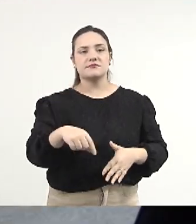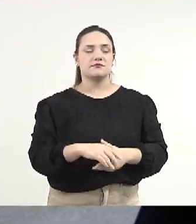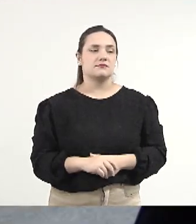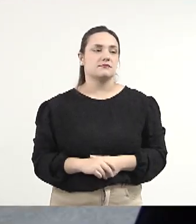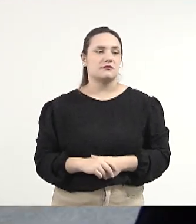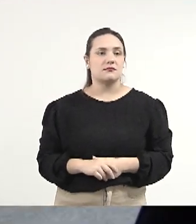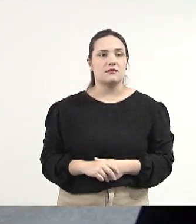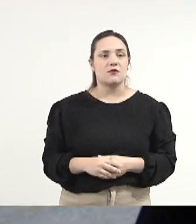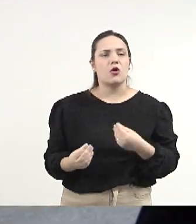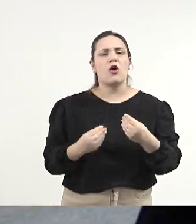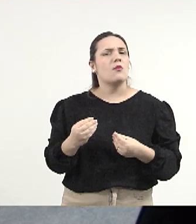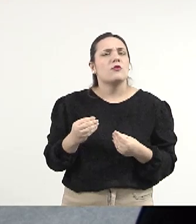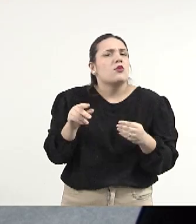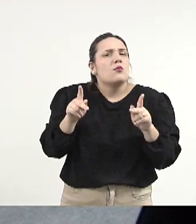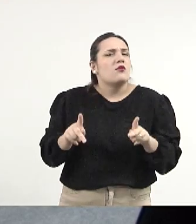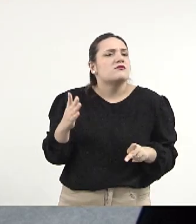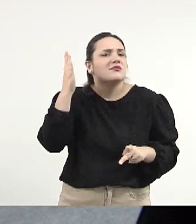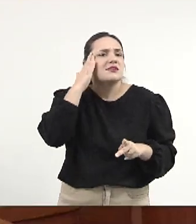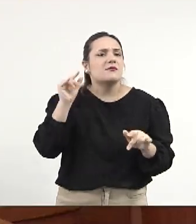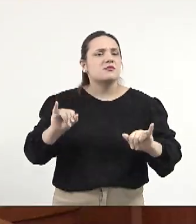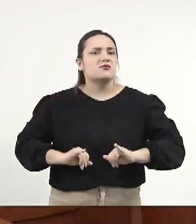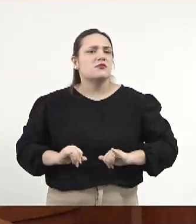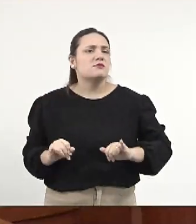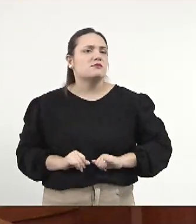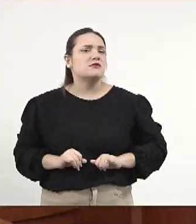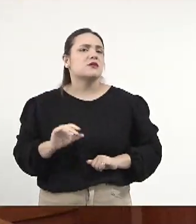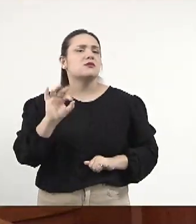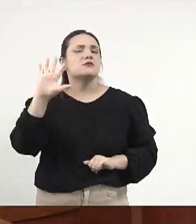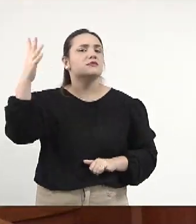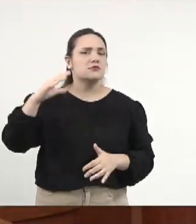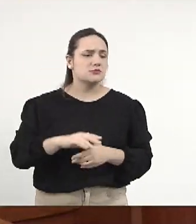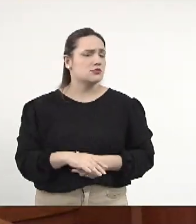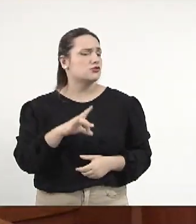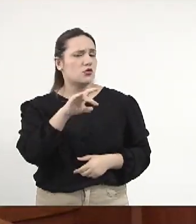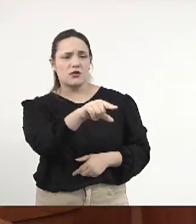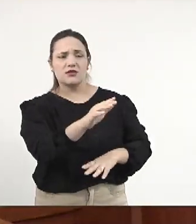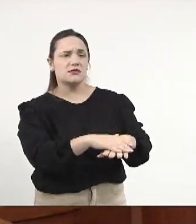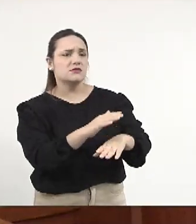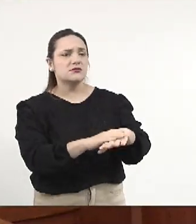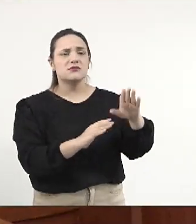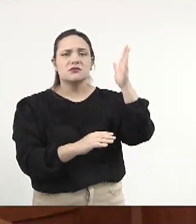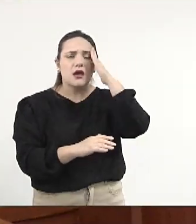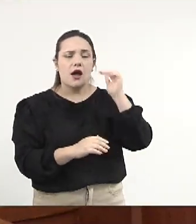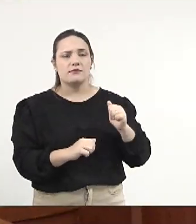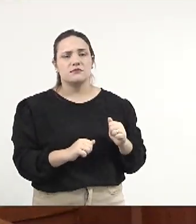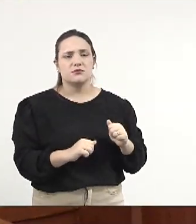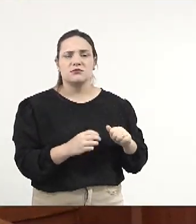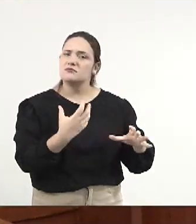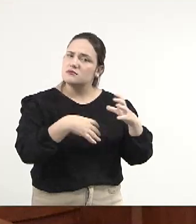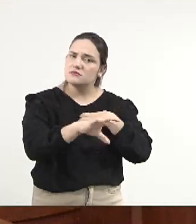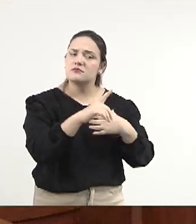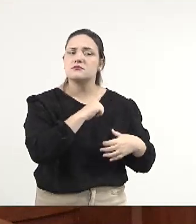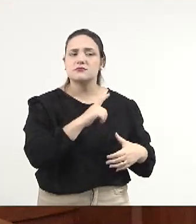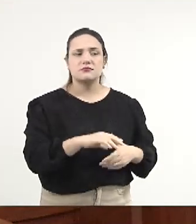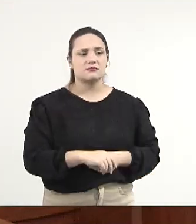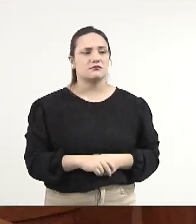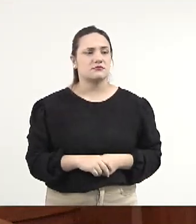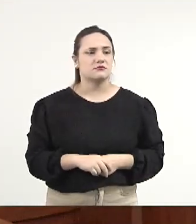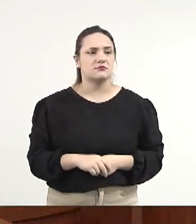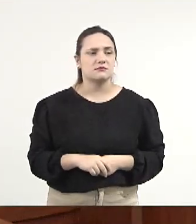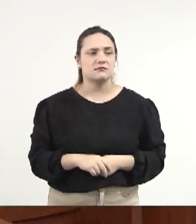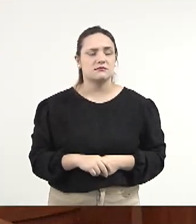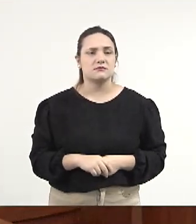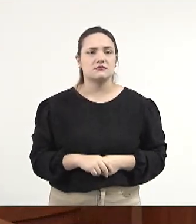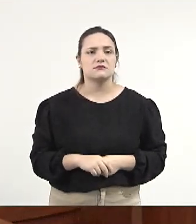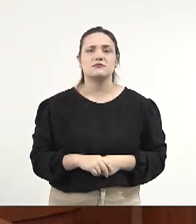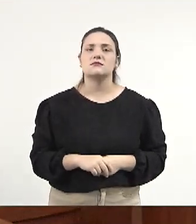ninguém fica sabendo do drama que eles estão vivendo. Só eles é que sabem, sentem na pele a parte